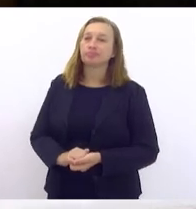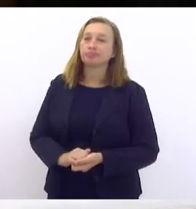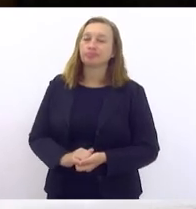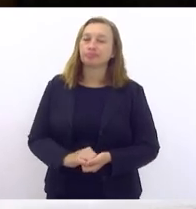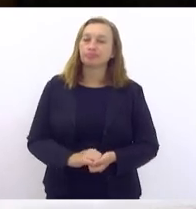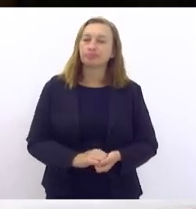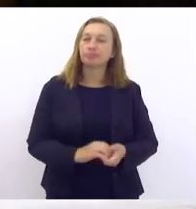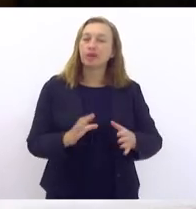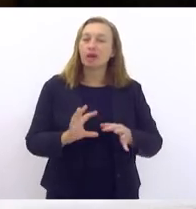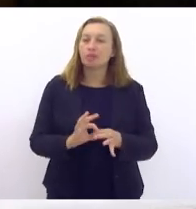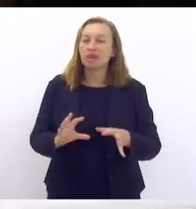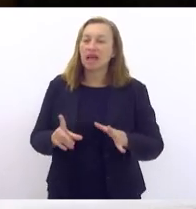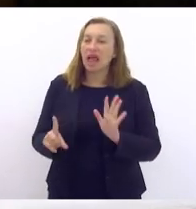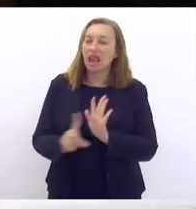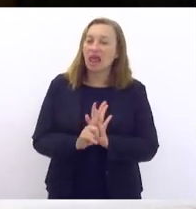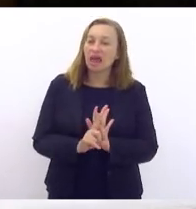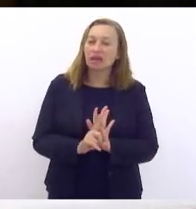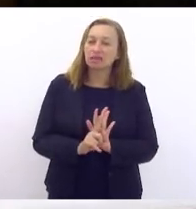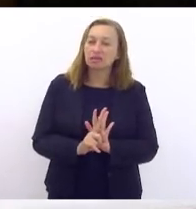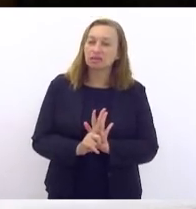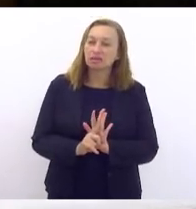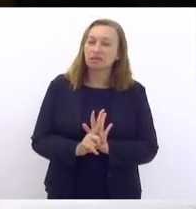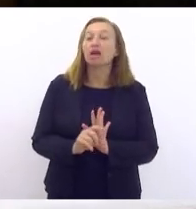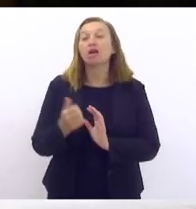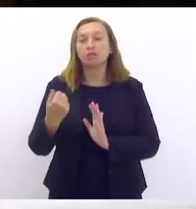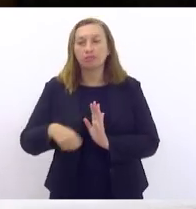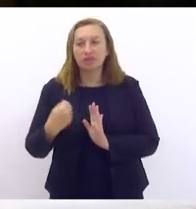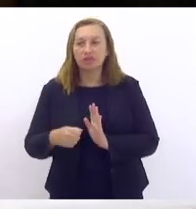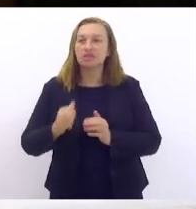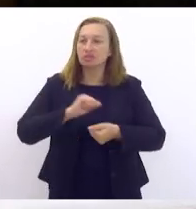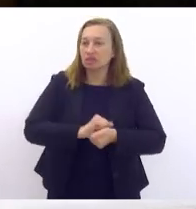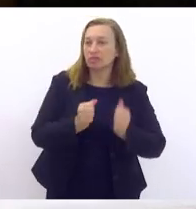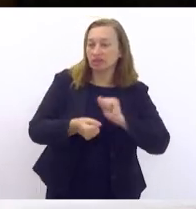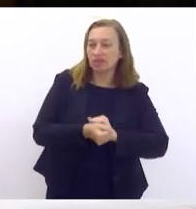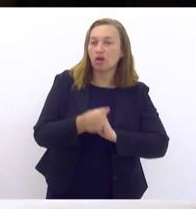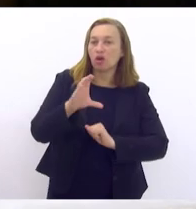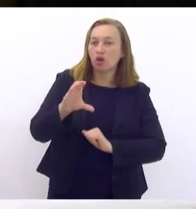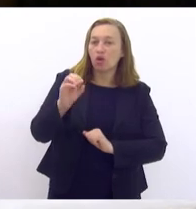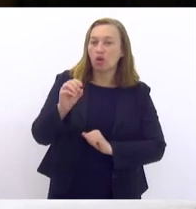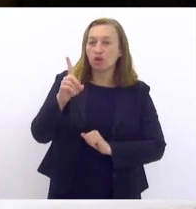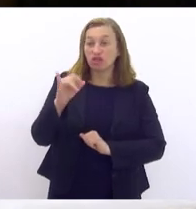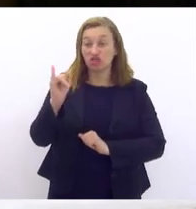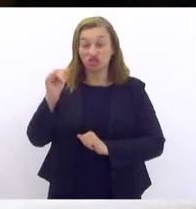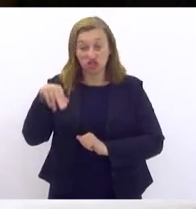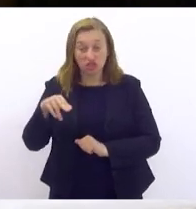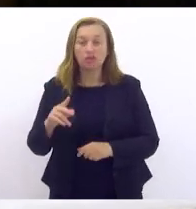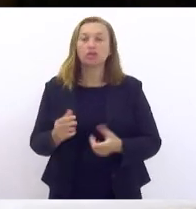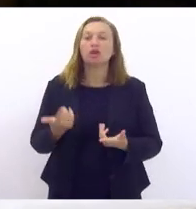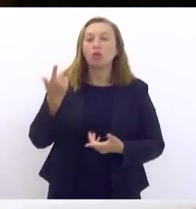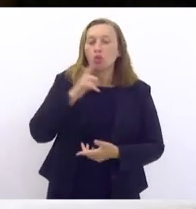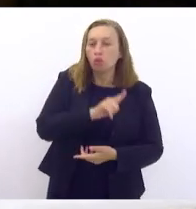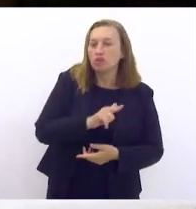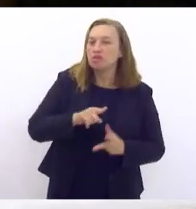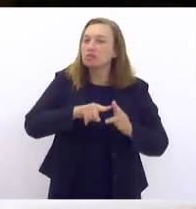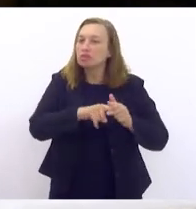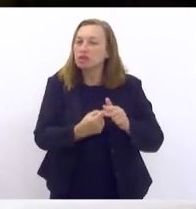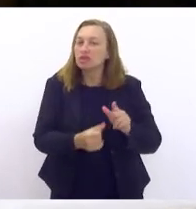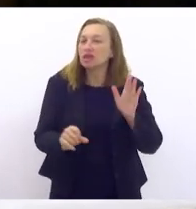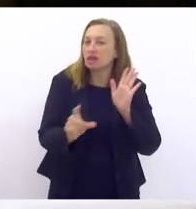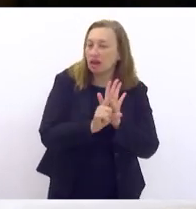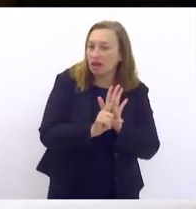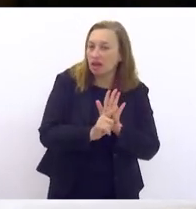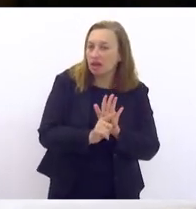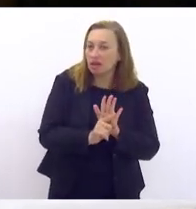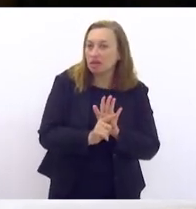permitindo que a lei precisa de uma habilitação na codin e a gente conseguiu uma alteração na lei